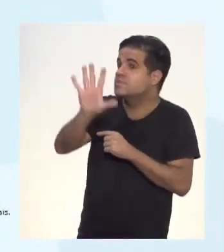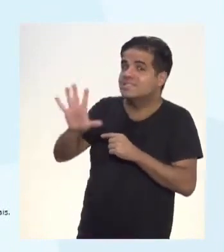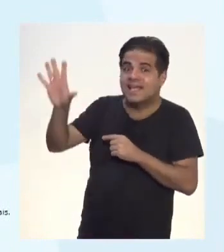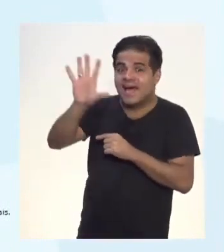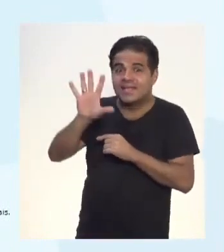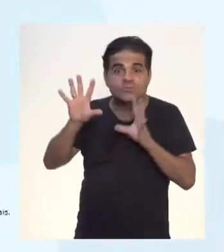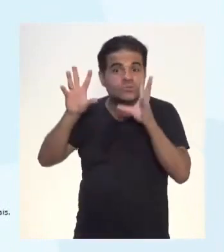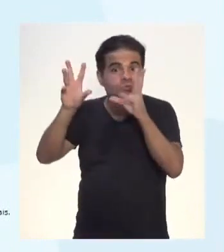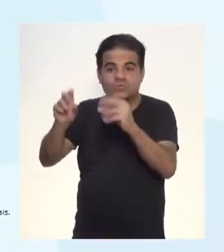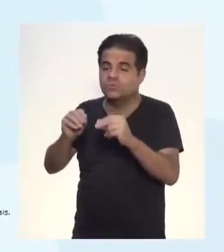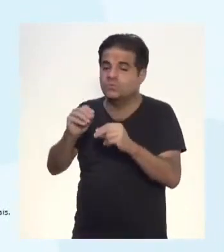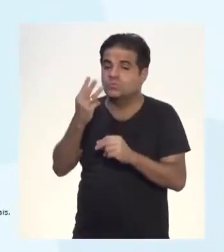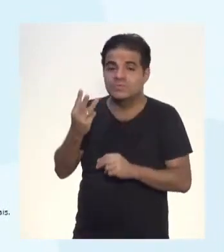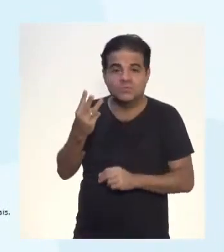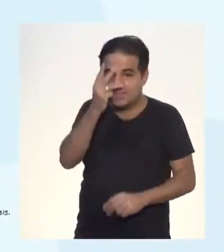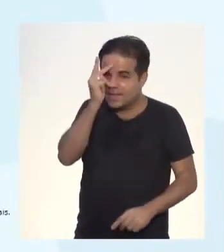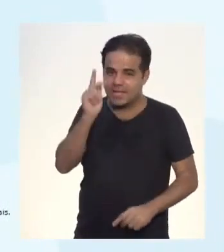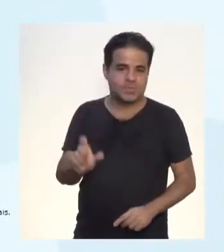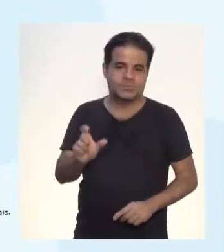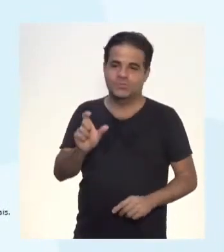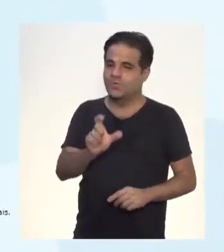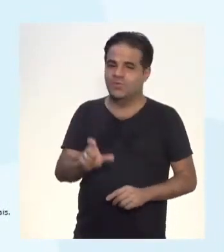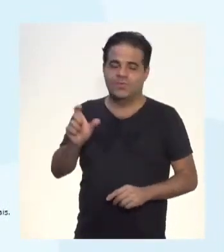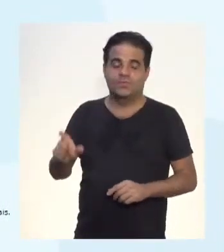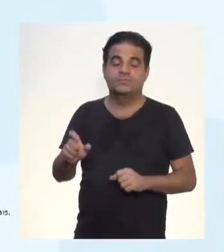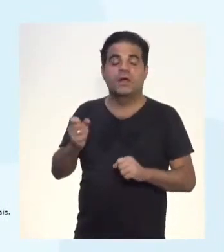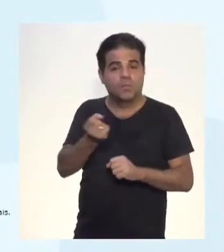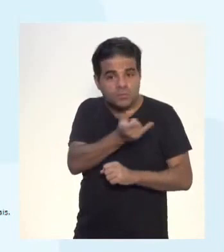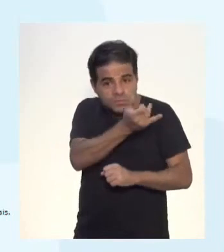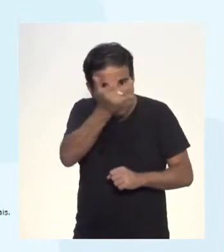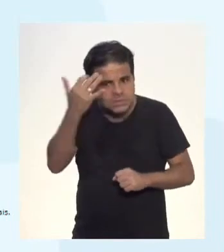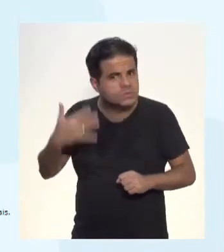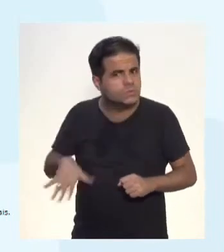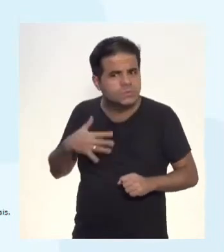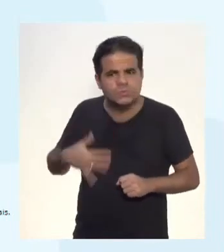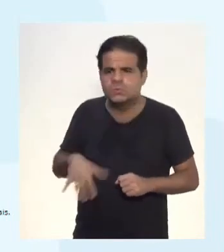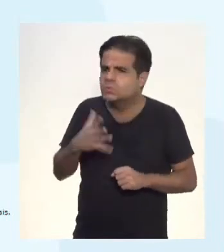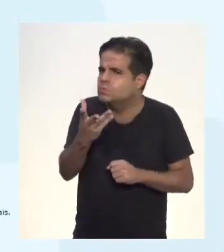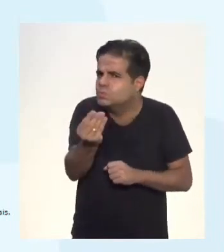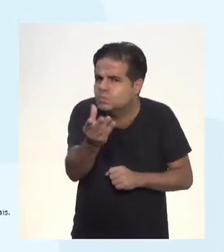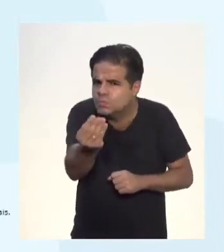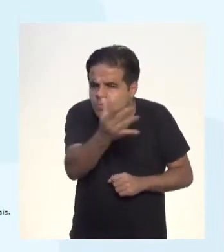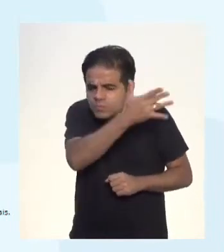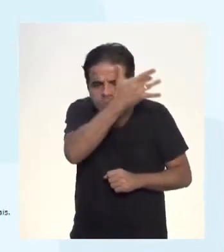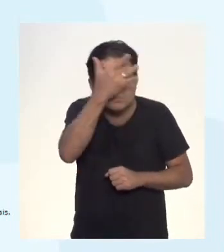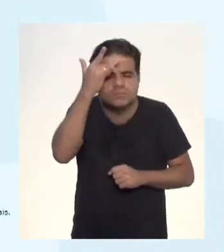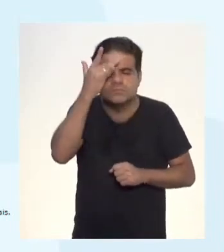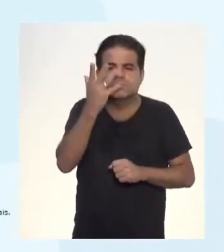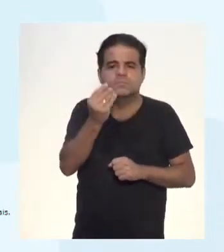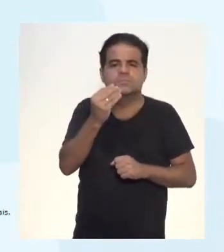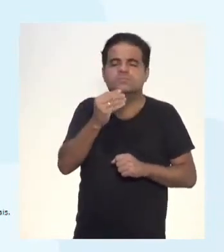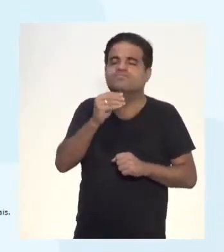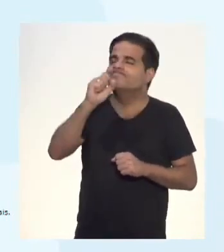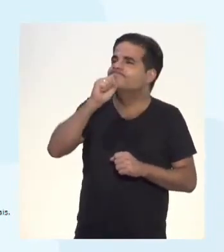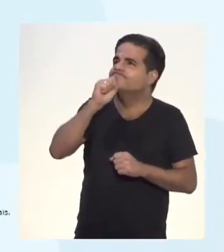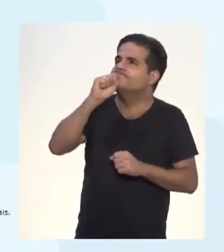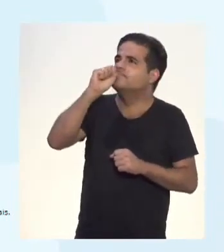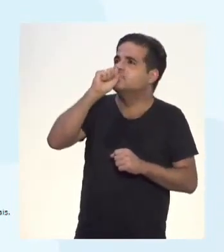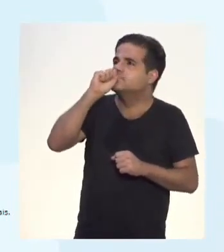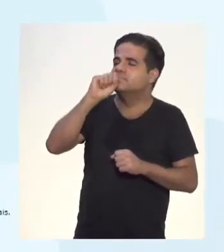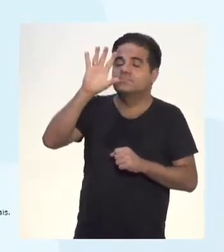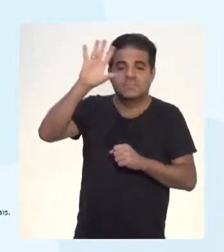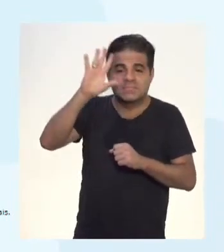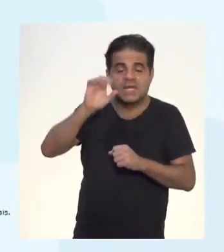inteiro. Então, não são 3 pessoas. Né? É uma quantidade absurda de pessoas. Então, se a gente for pensar, né, vamos analisar a